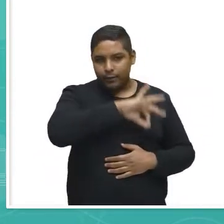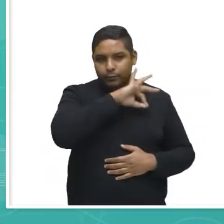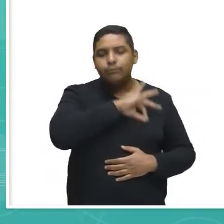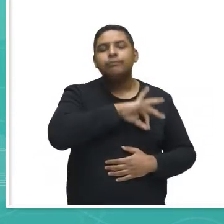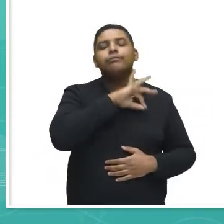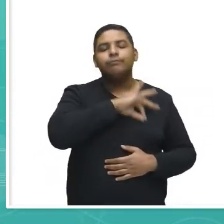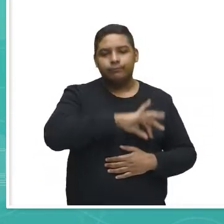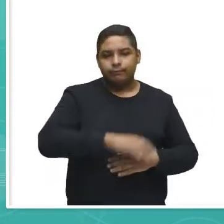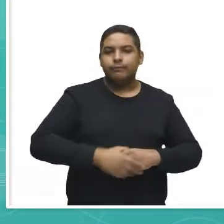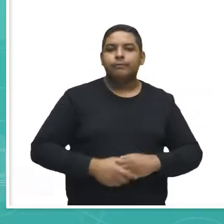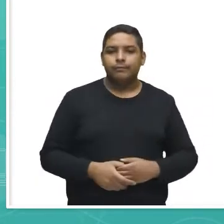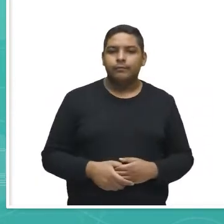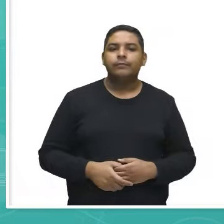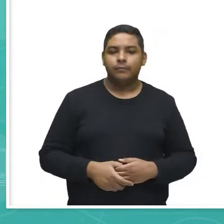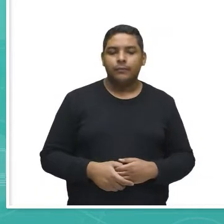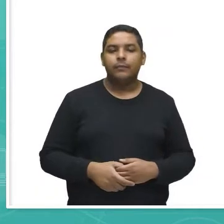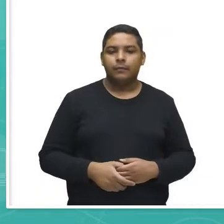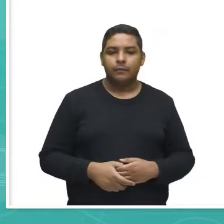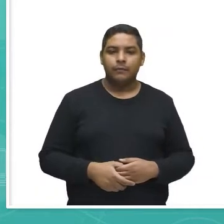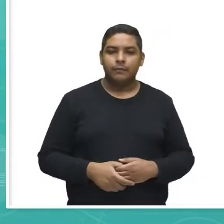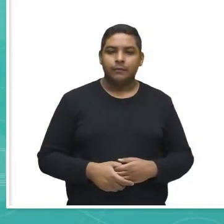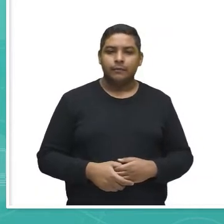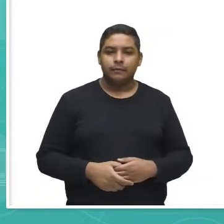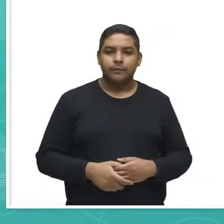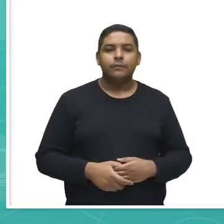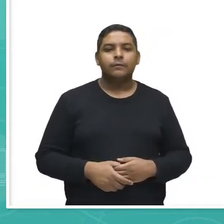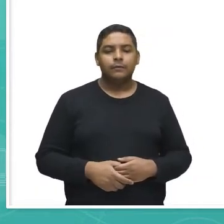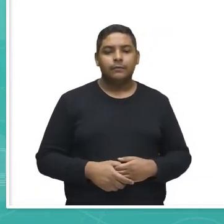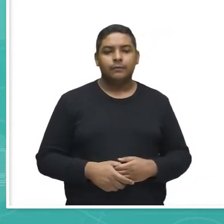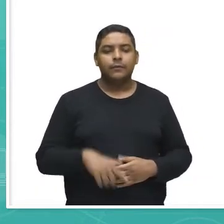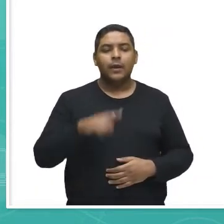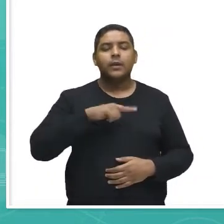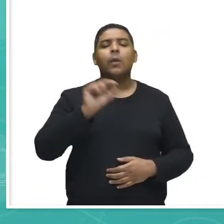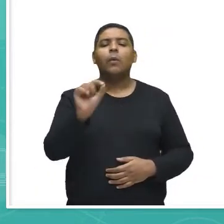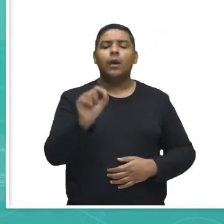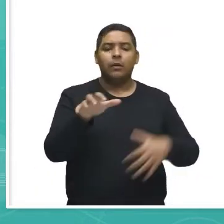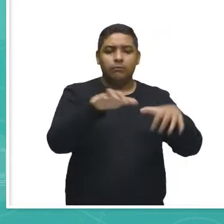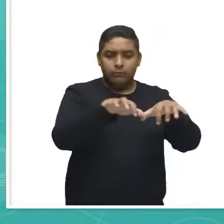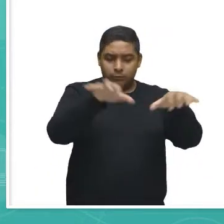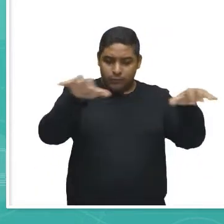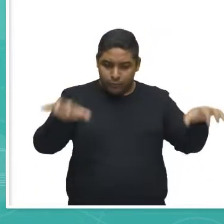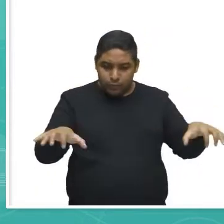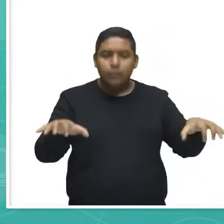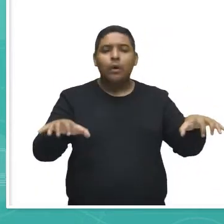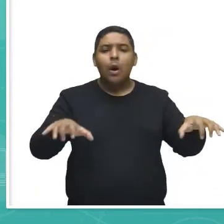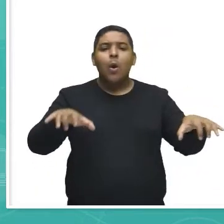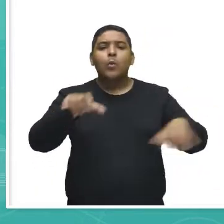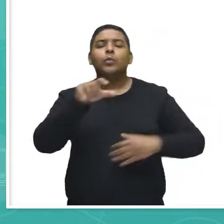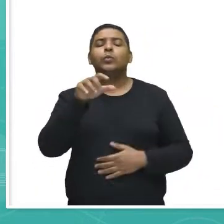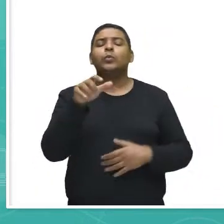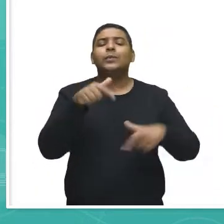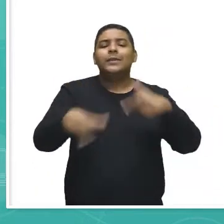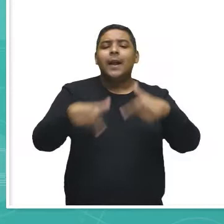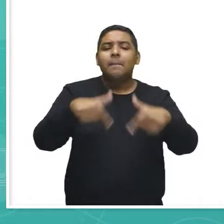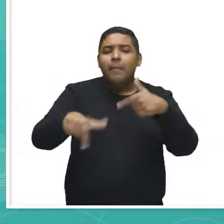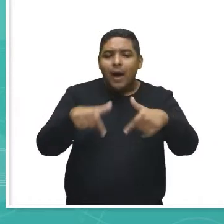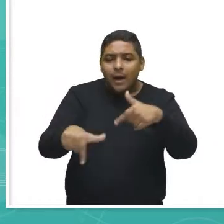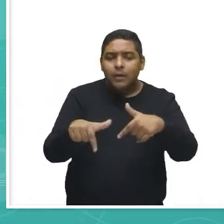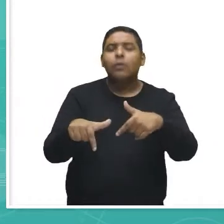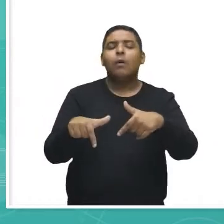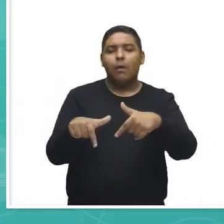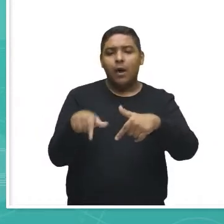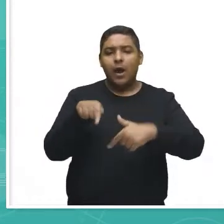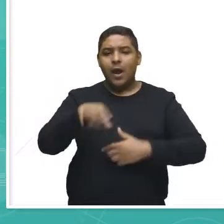também a divisão, né, do trabalho. Então, esse trabalho assalariado, o nome já fala, a pessoa, ela vai receber